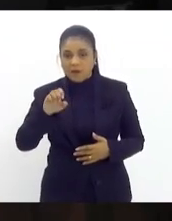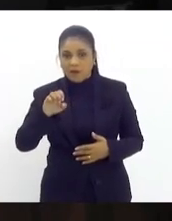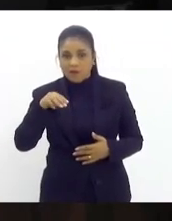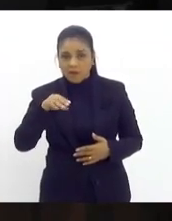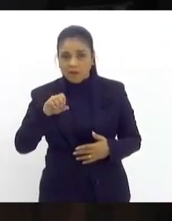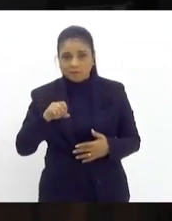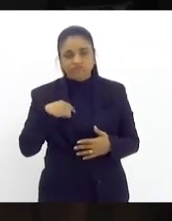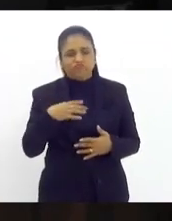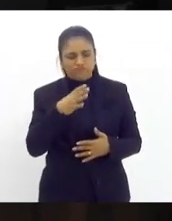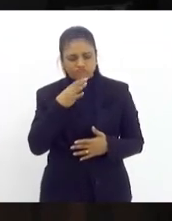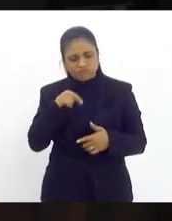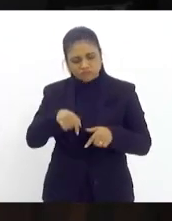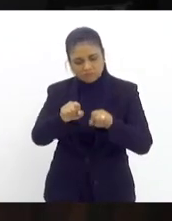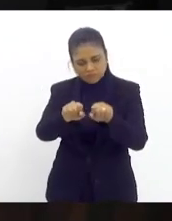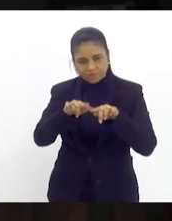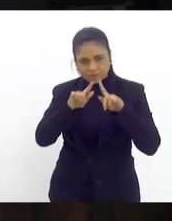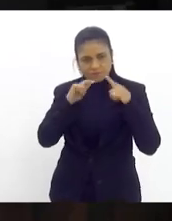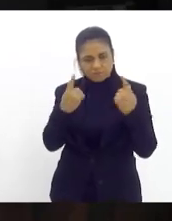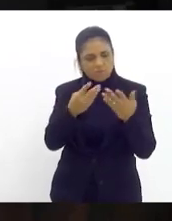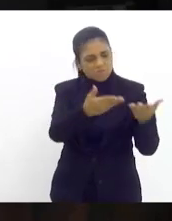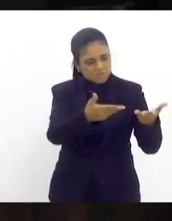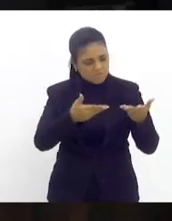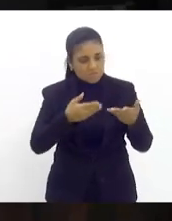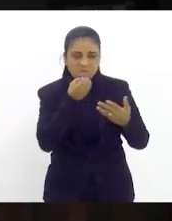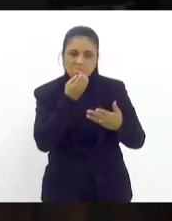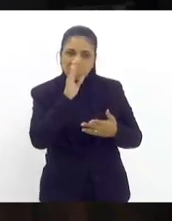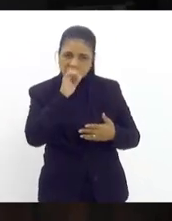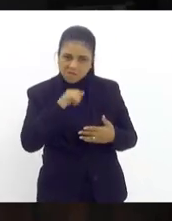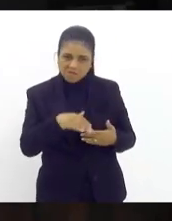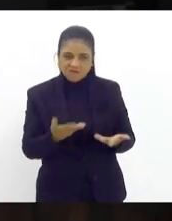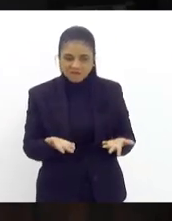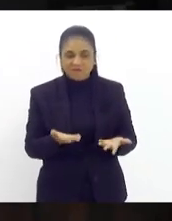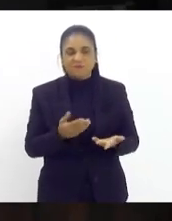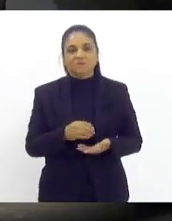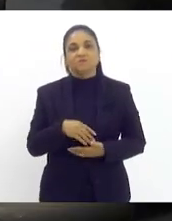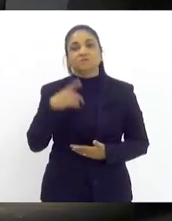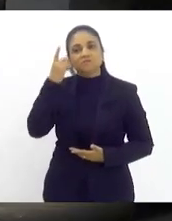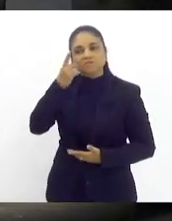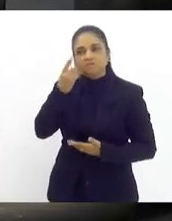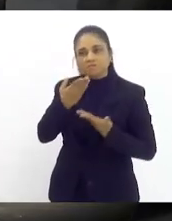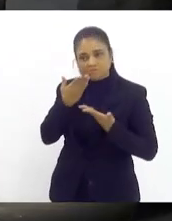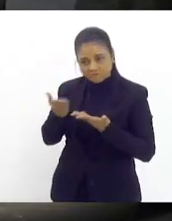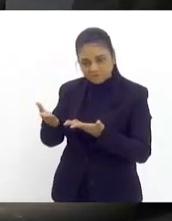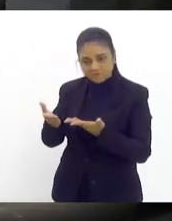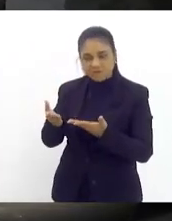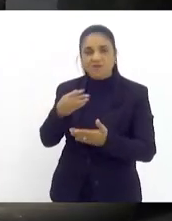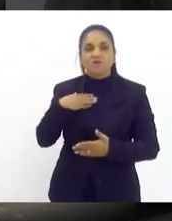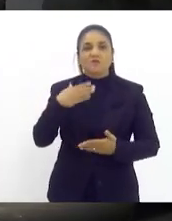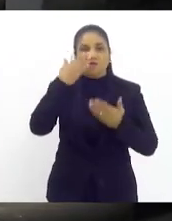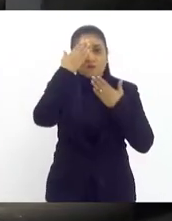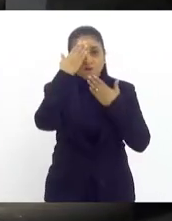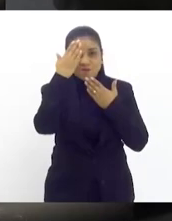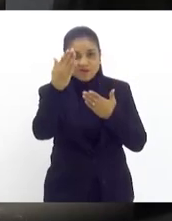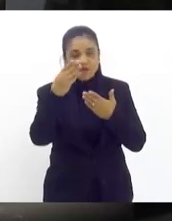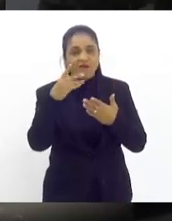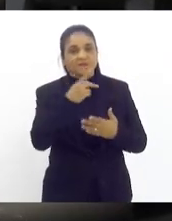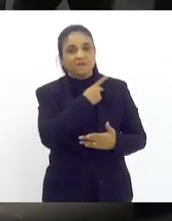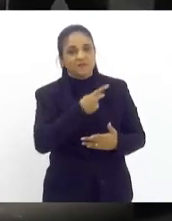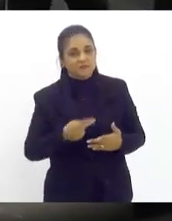que muitos aqui seja bem-vindo sempre por favor deputada com a palavra obrigada presidente